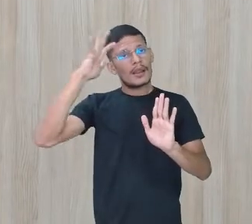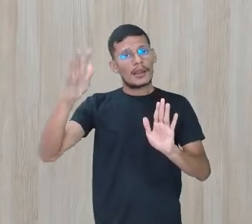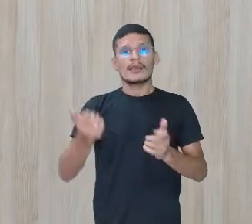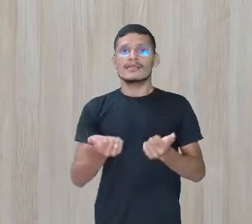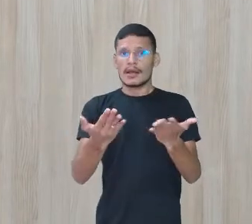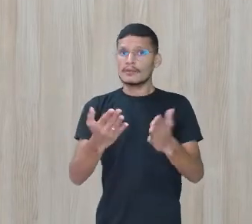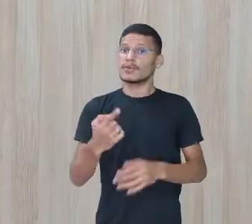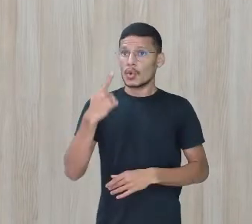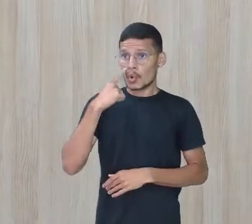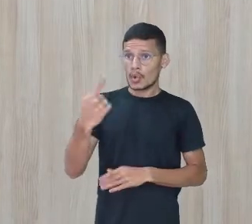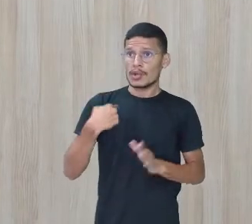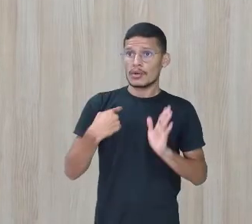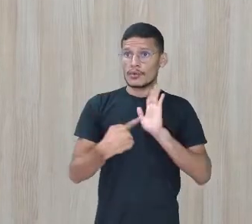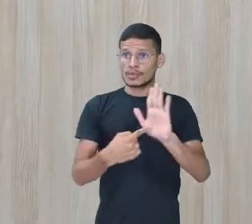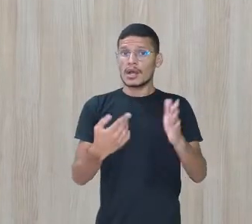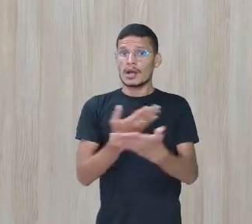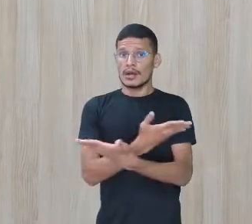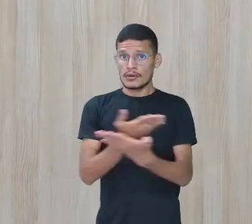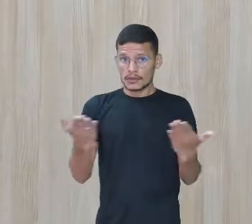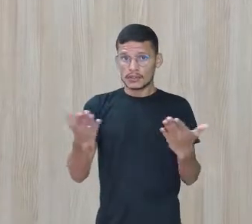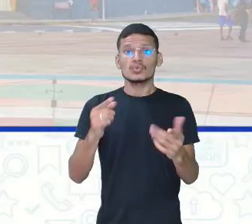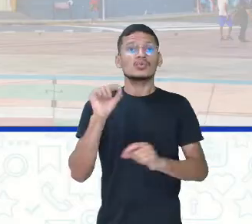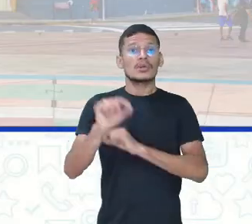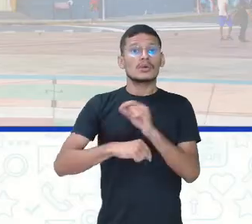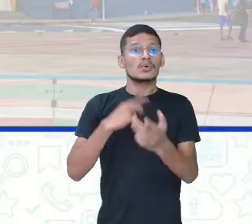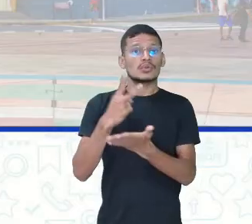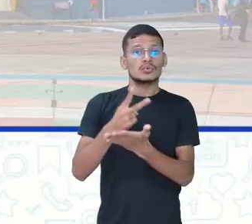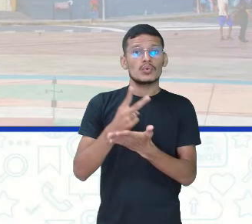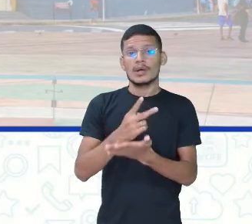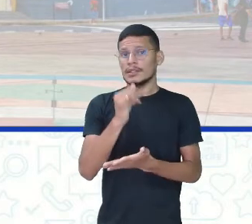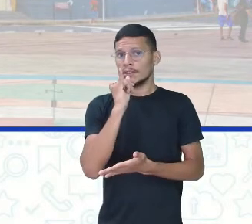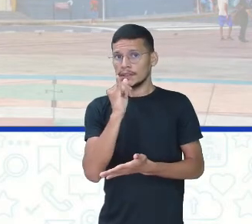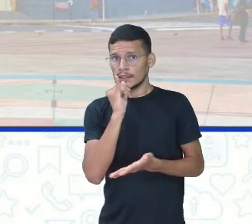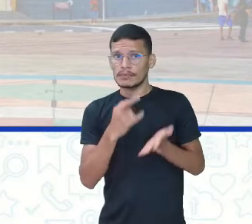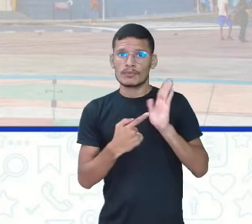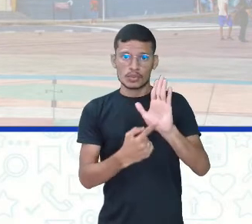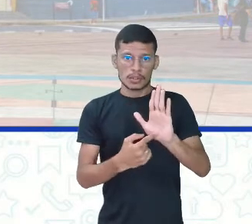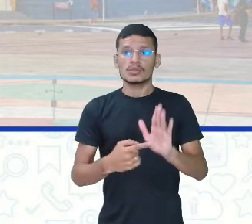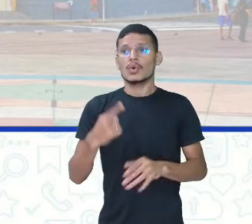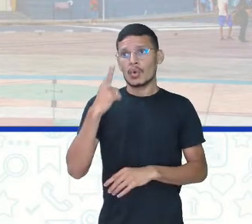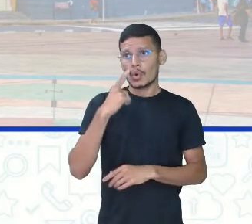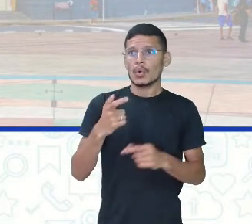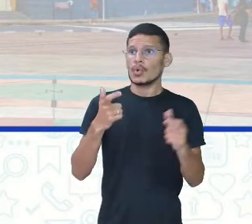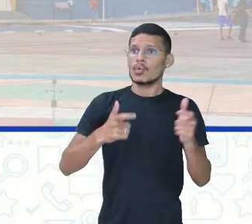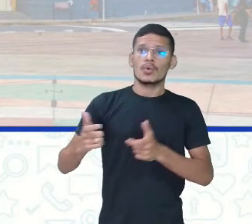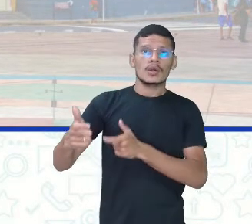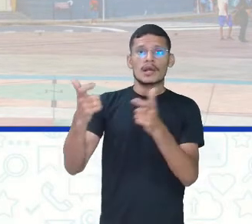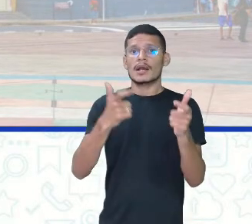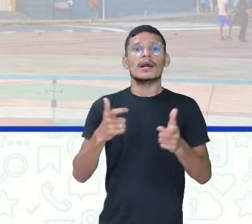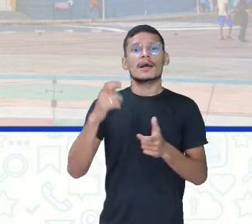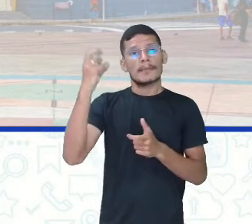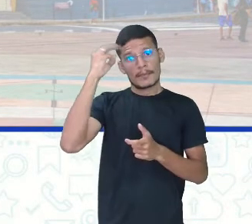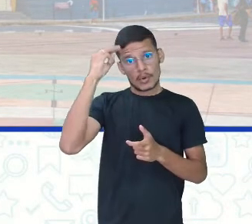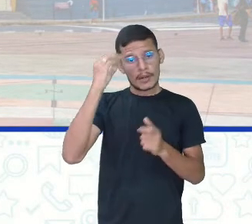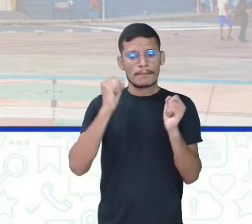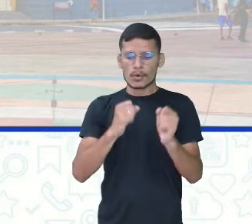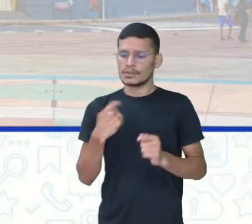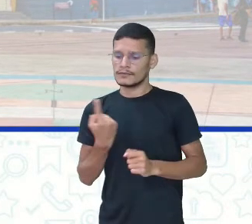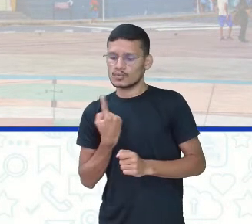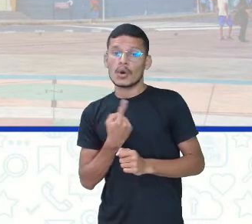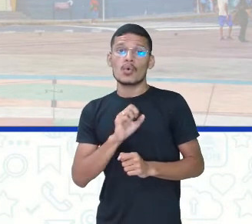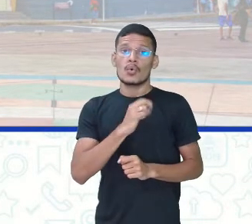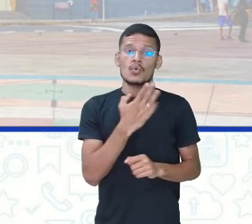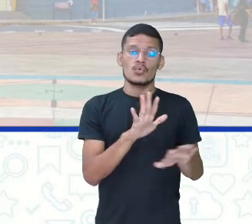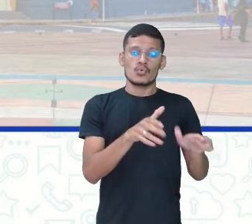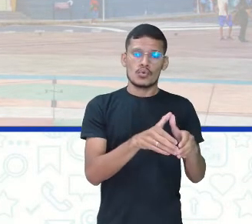vou dar continuar explicando isso, dando exemplos para vocês. Então, esses lugares de memória eles podem ser individuais ou de um grupo